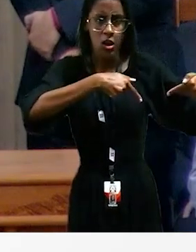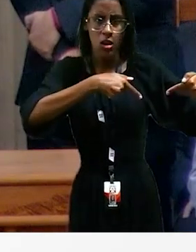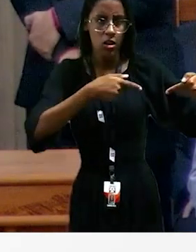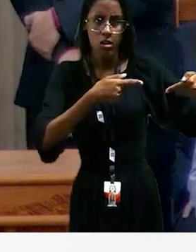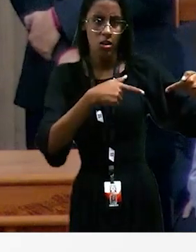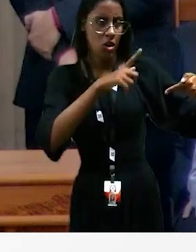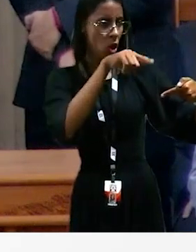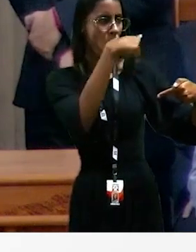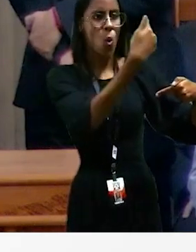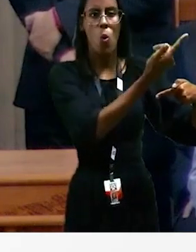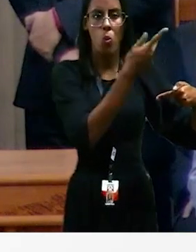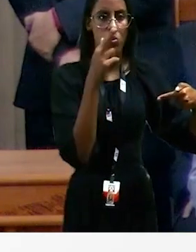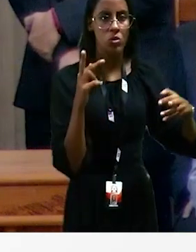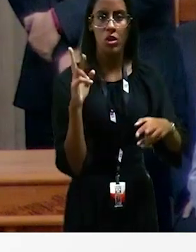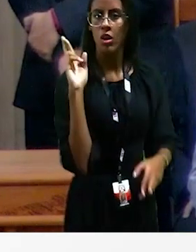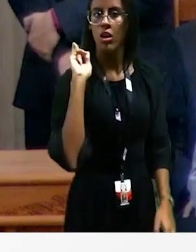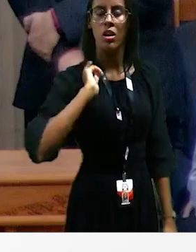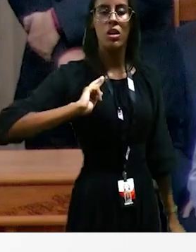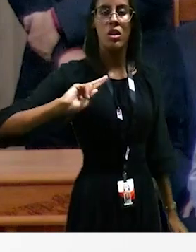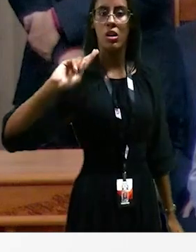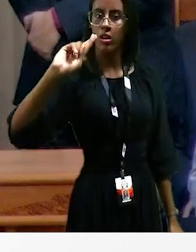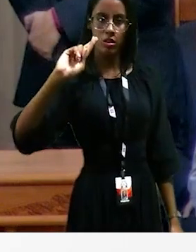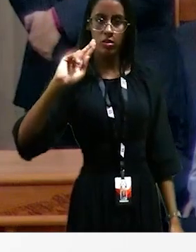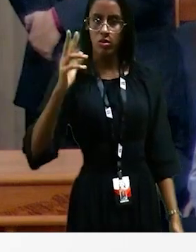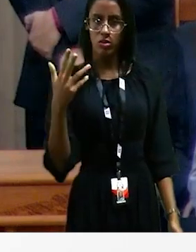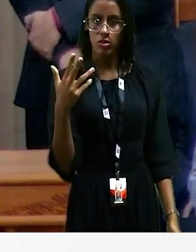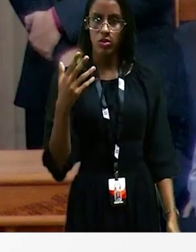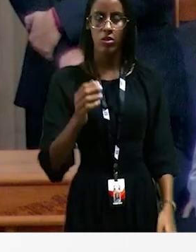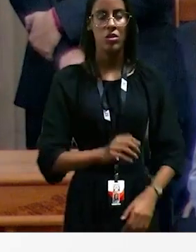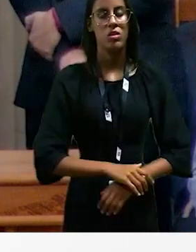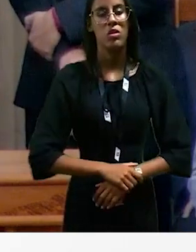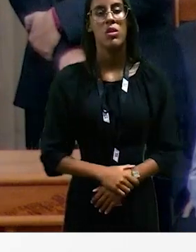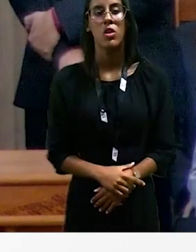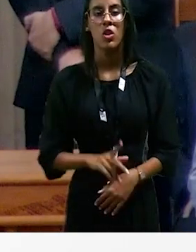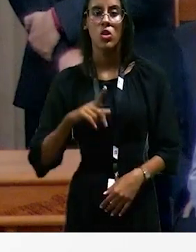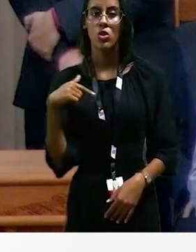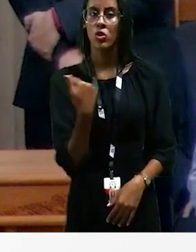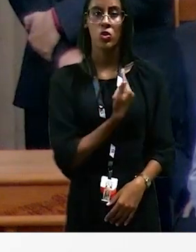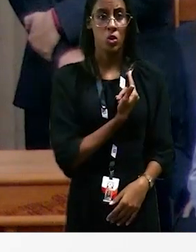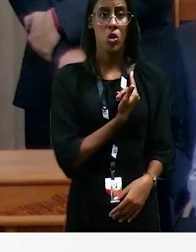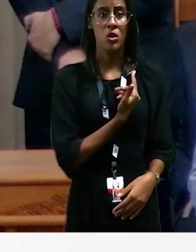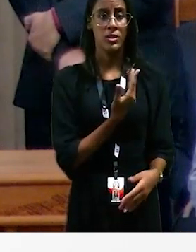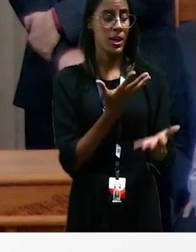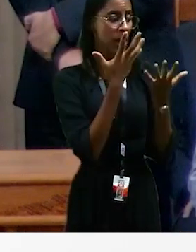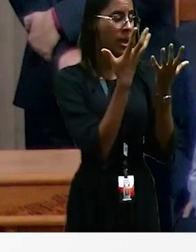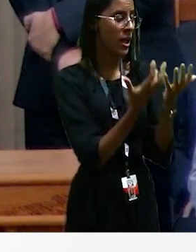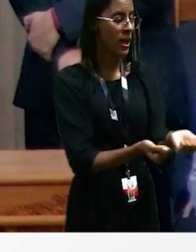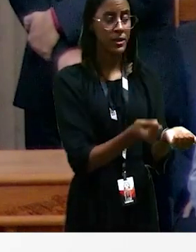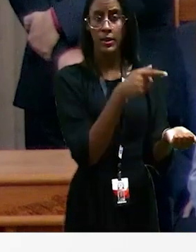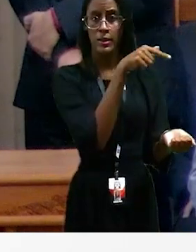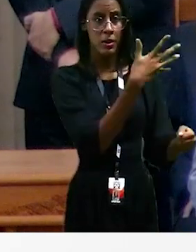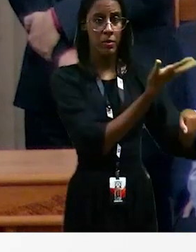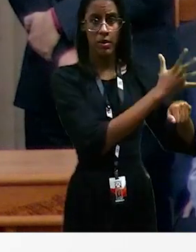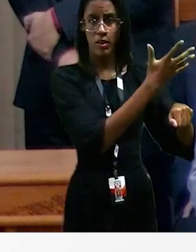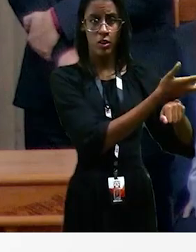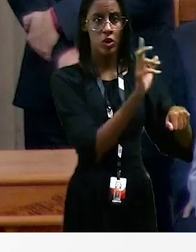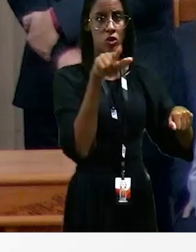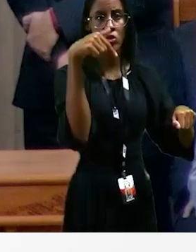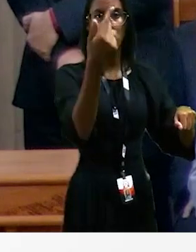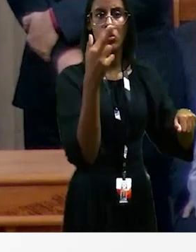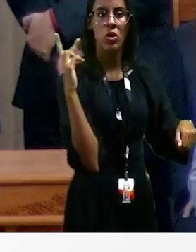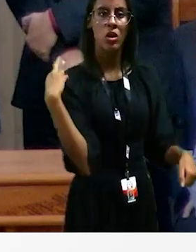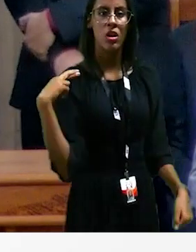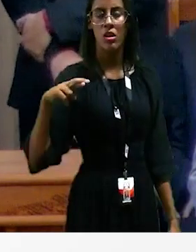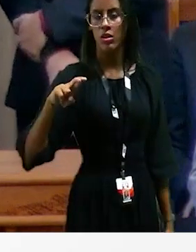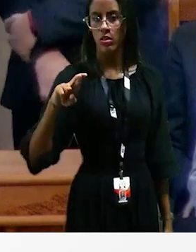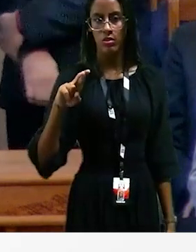ou religião ou crença quer dizer que nós concordemos com as suas práticas Que isso fique